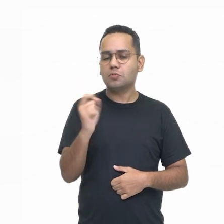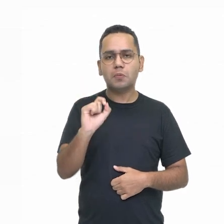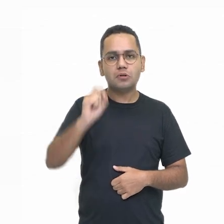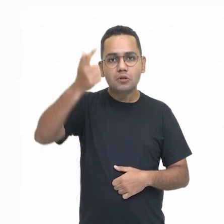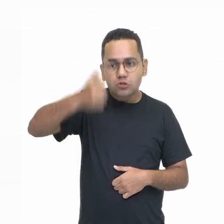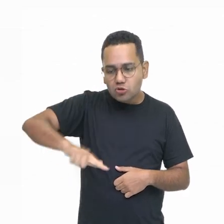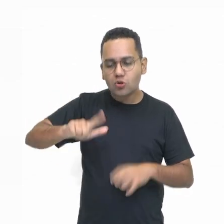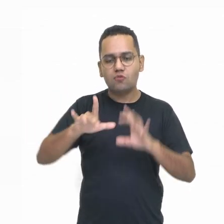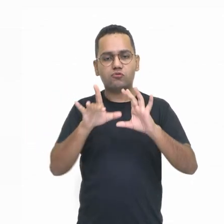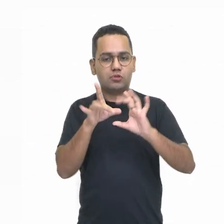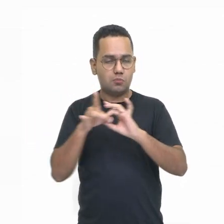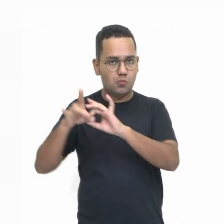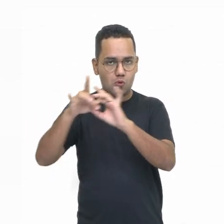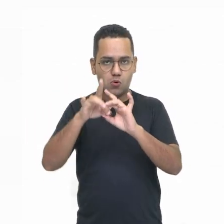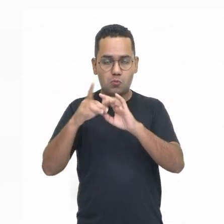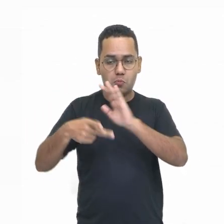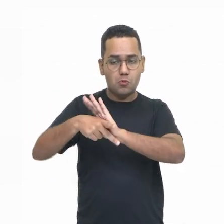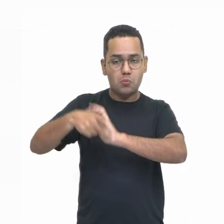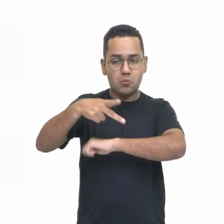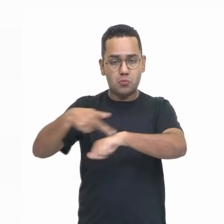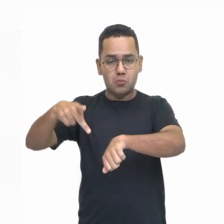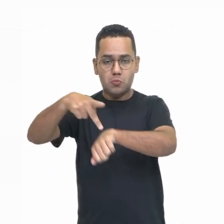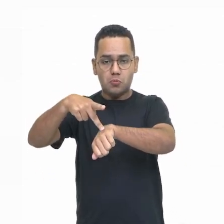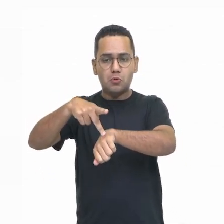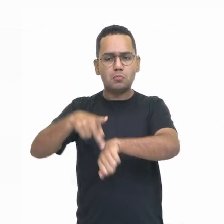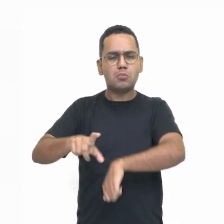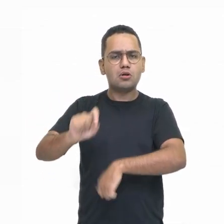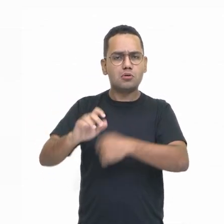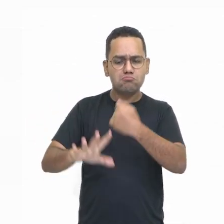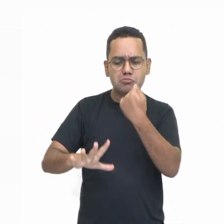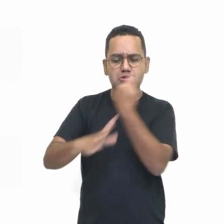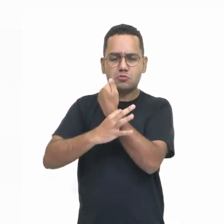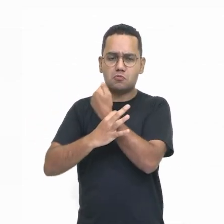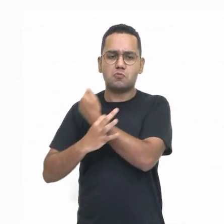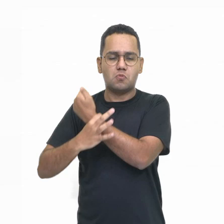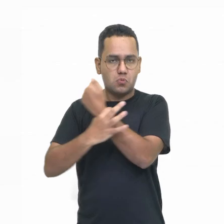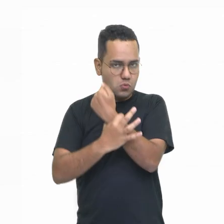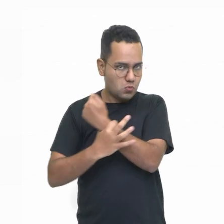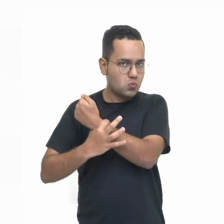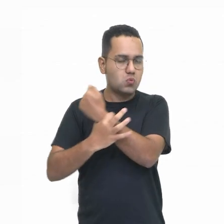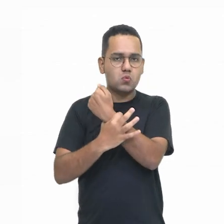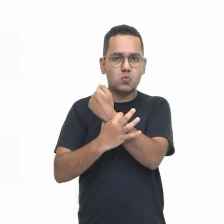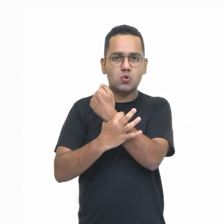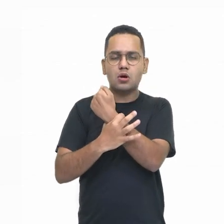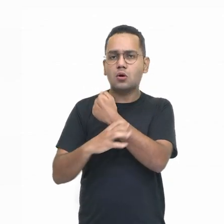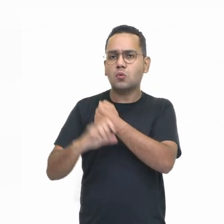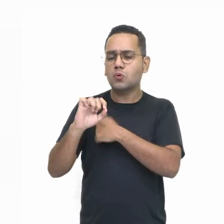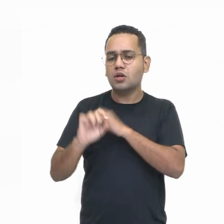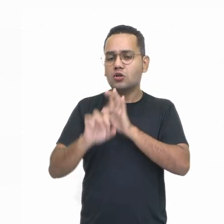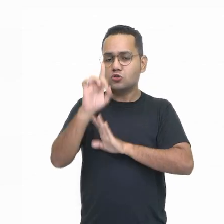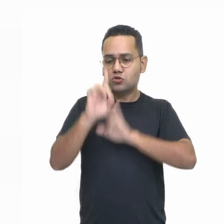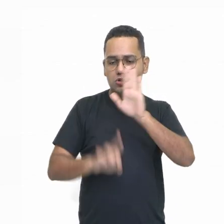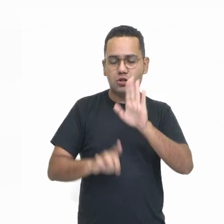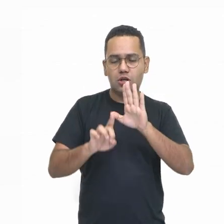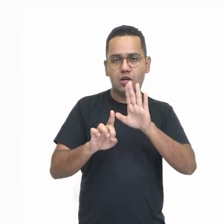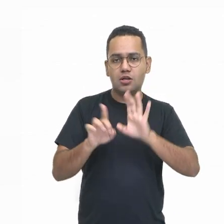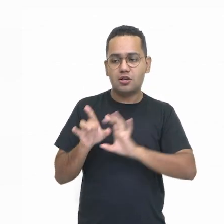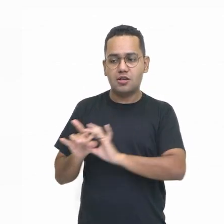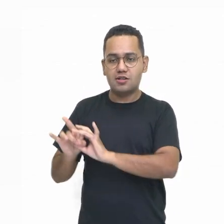né, e para a garantia de direitos e